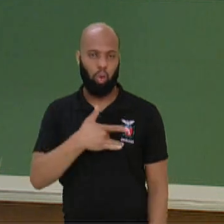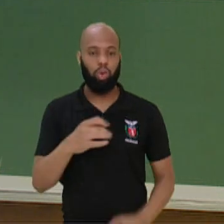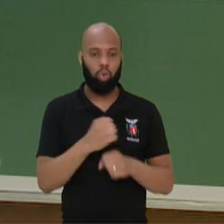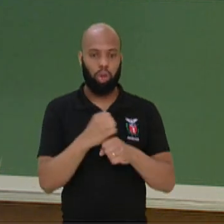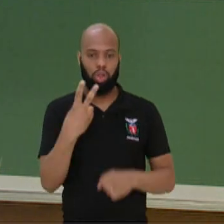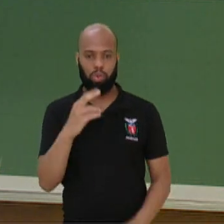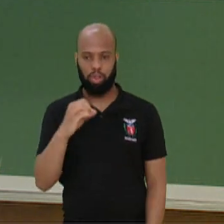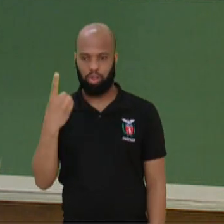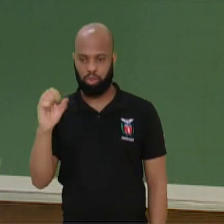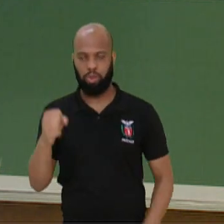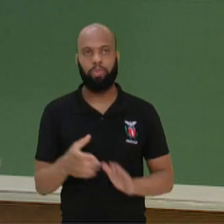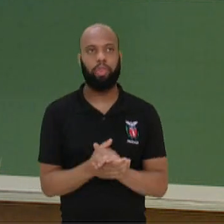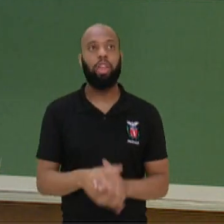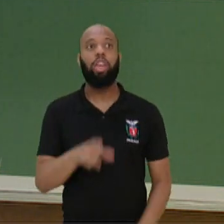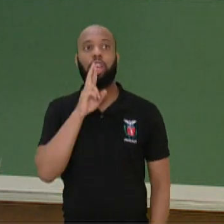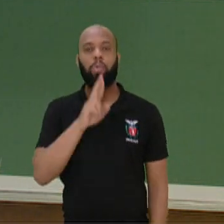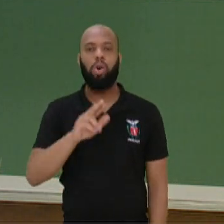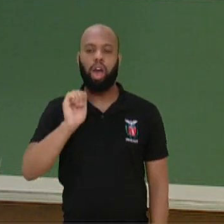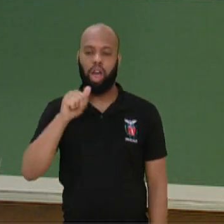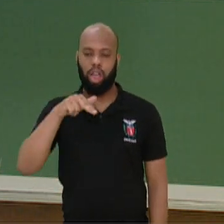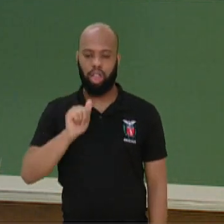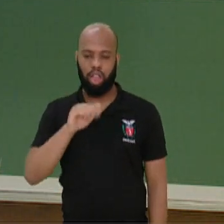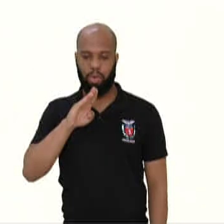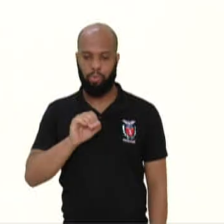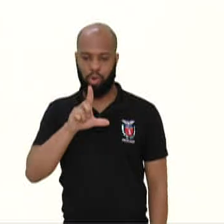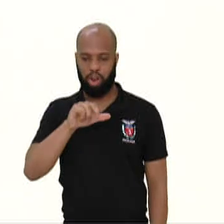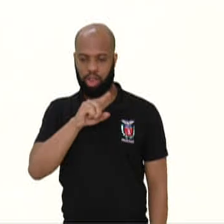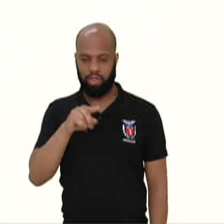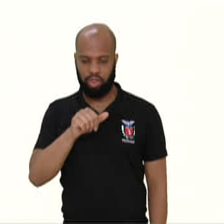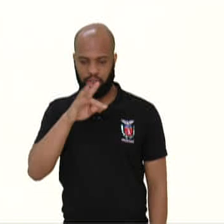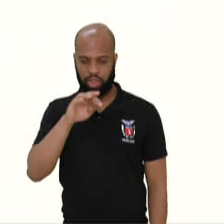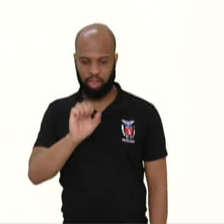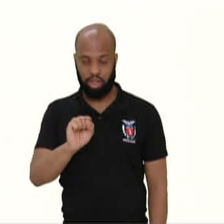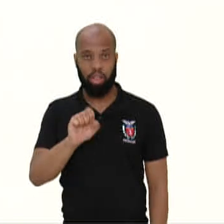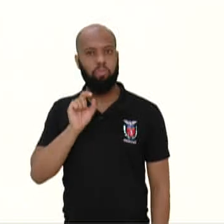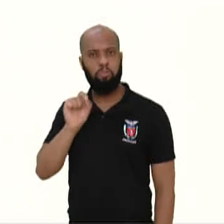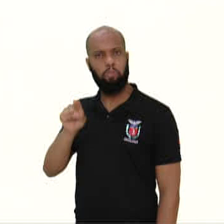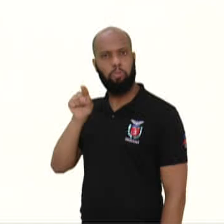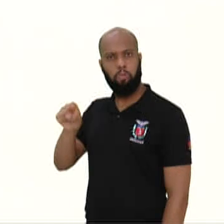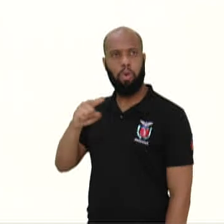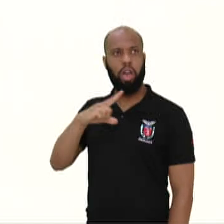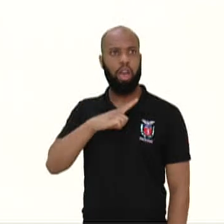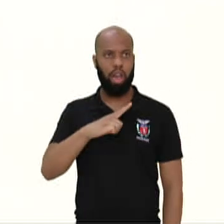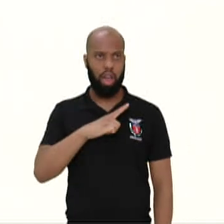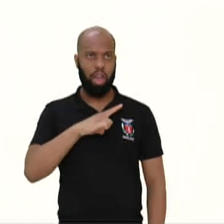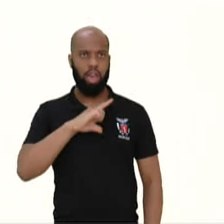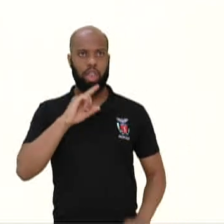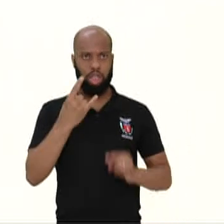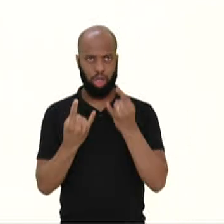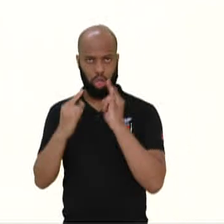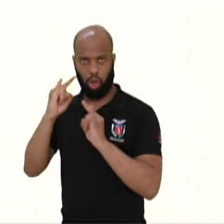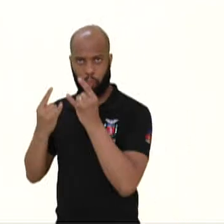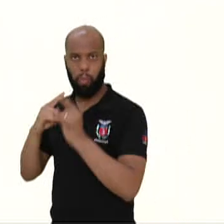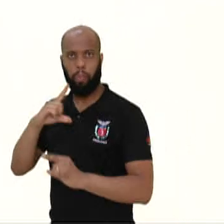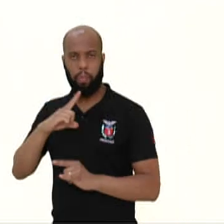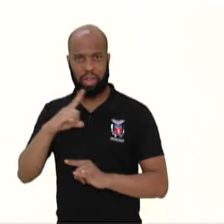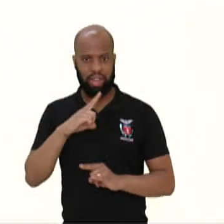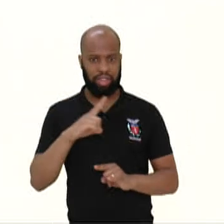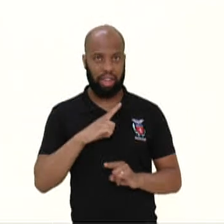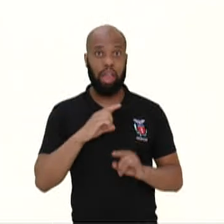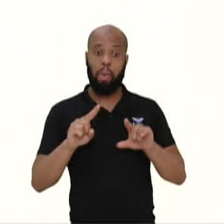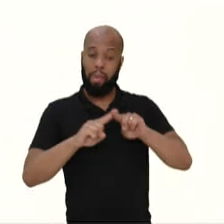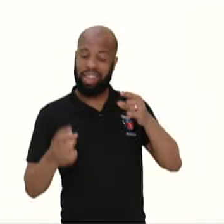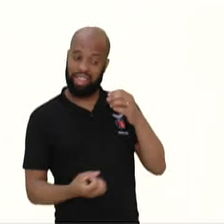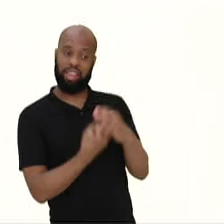2018. Resposta em relação a anabolizantes. Esteroides anabólicos androgênicos são substâncias sintéticas que têm